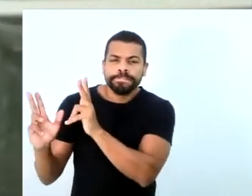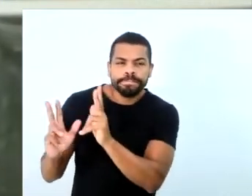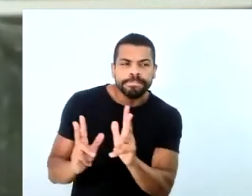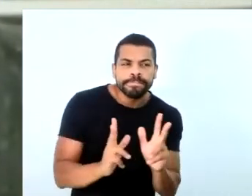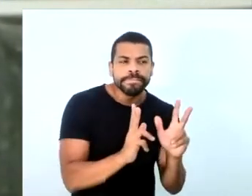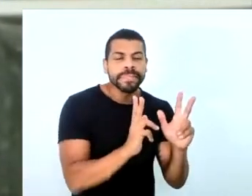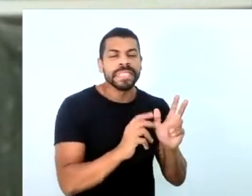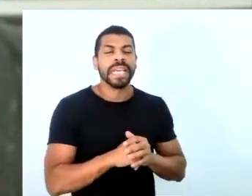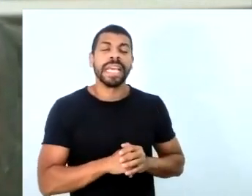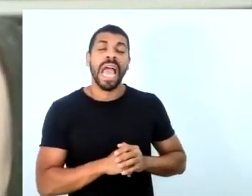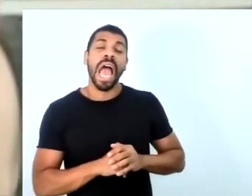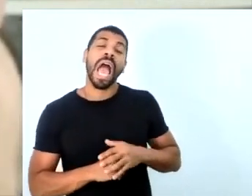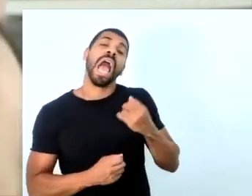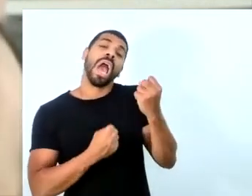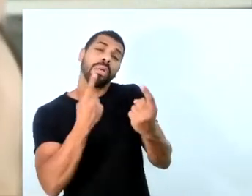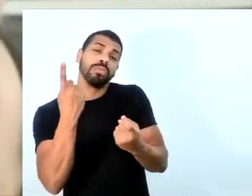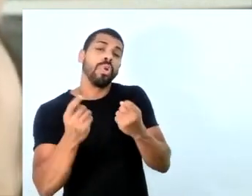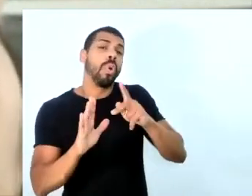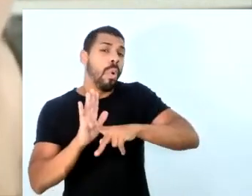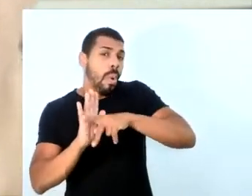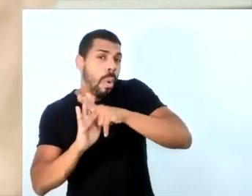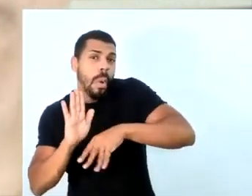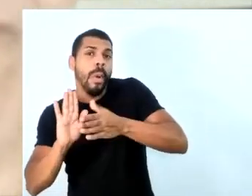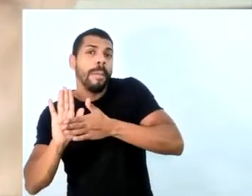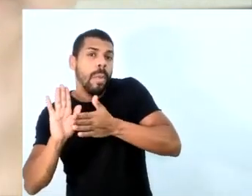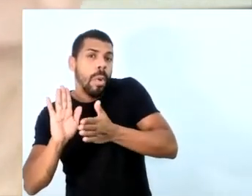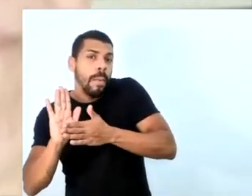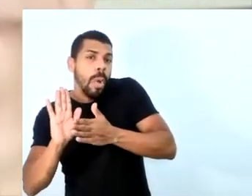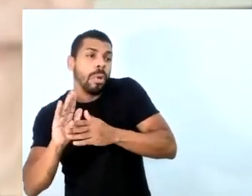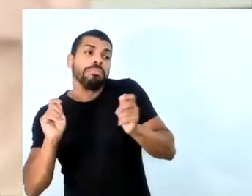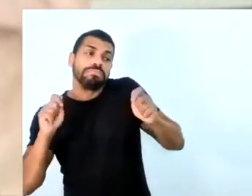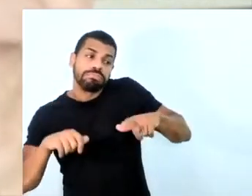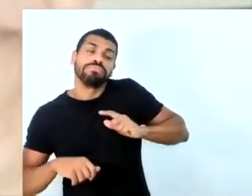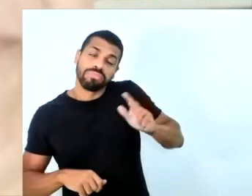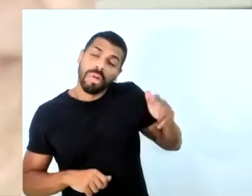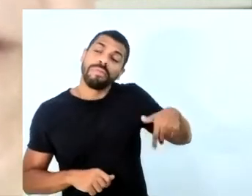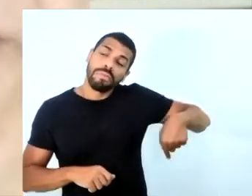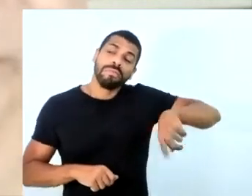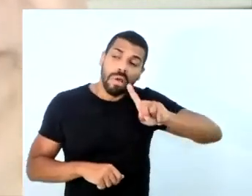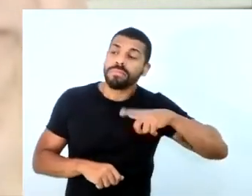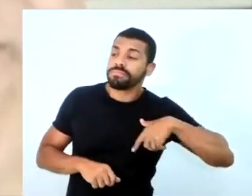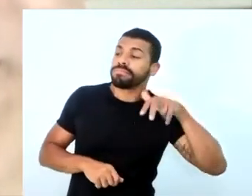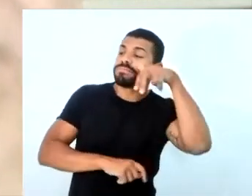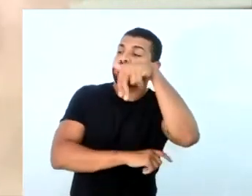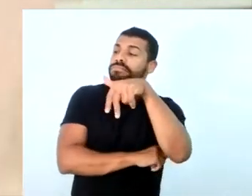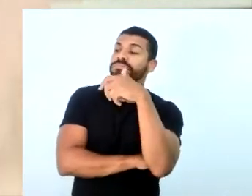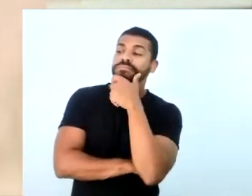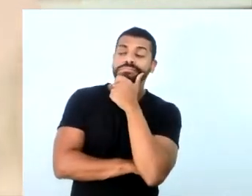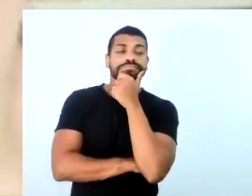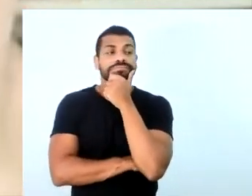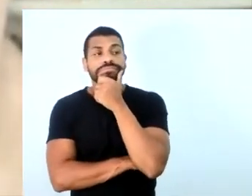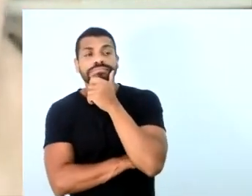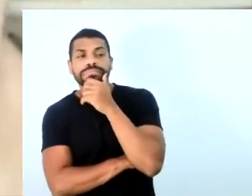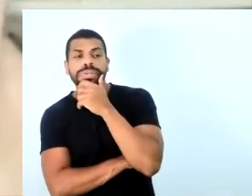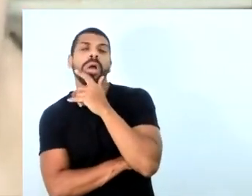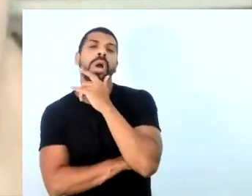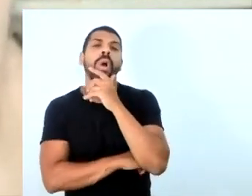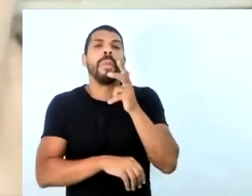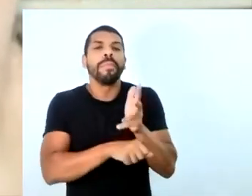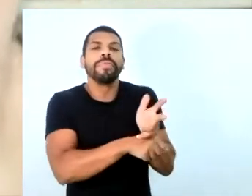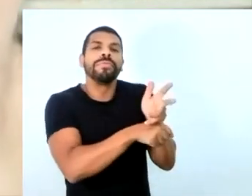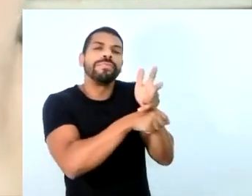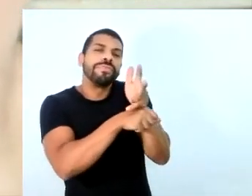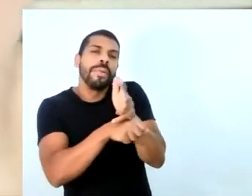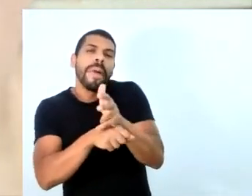vou no set, assim, sempre que é proposto ou que é possível, eu vou. Não, porque geralmente é um dia de filmagem